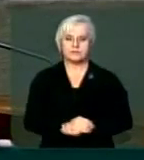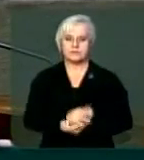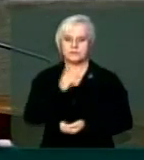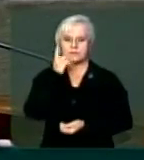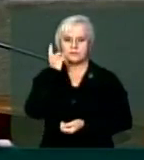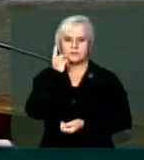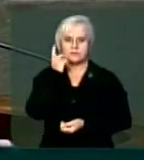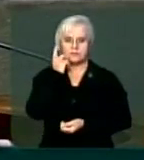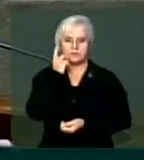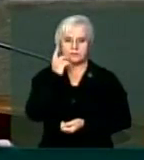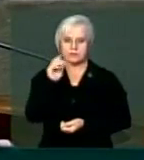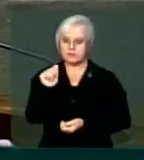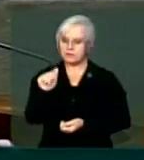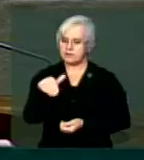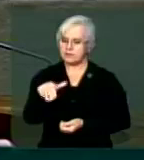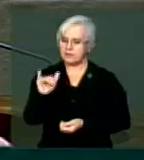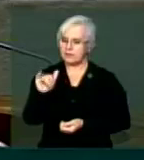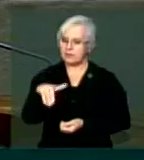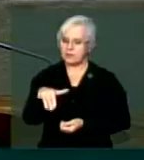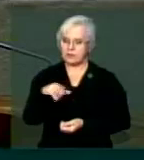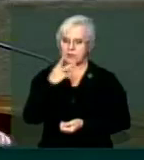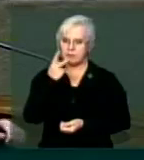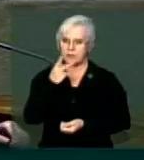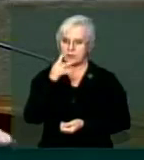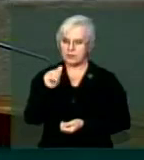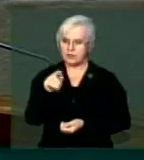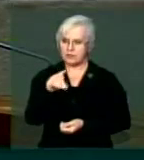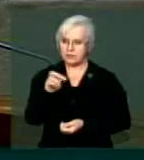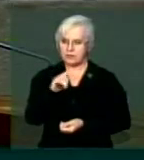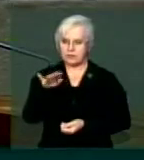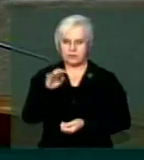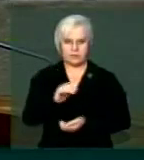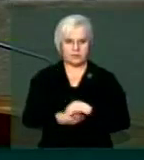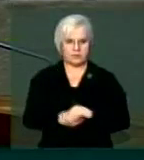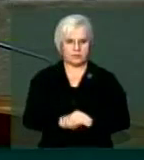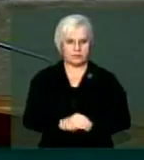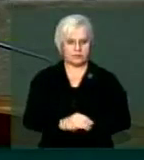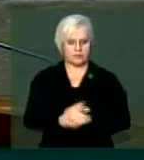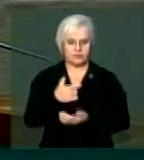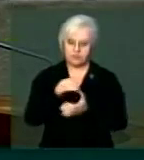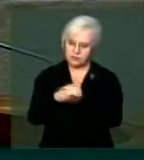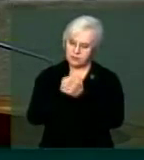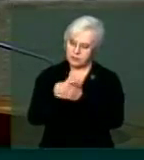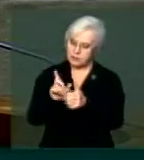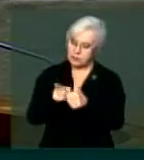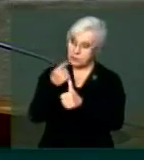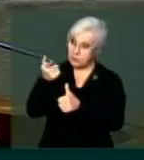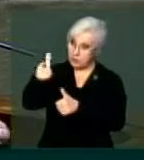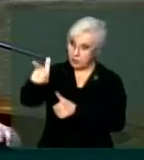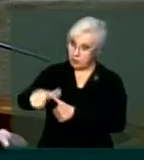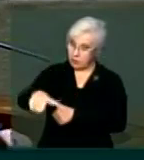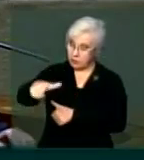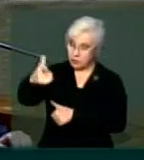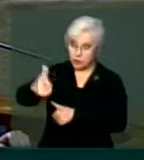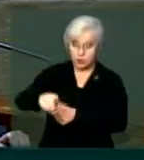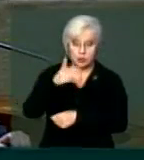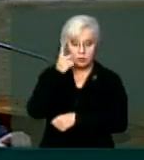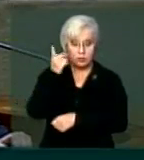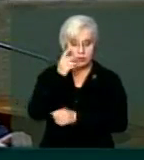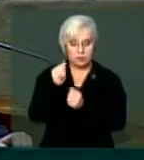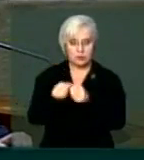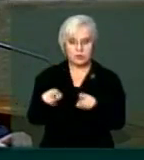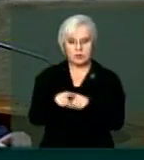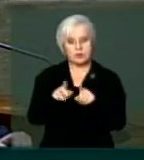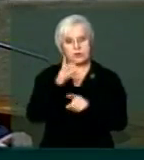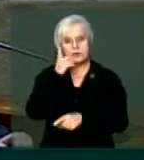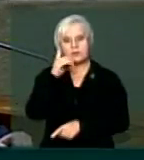Amin, depois o Cibá. Eu gostaria de me congratular com Vossa Excelência, primeiro pela sua eleição e também a eleição do